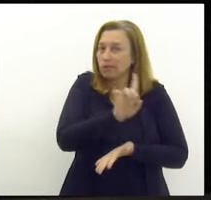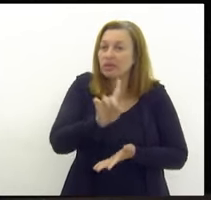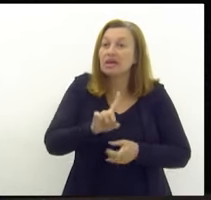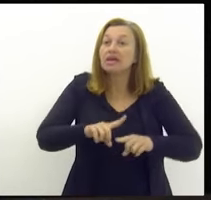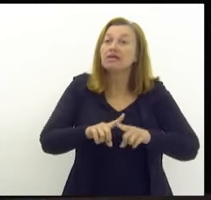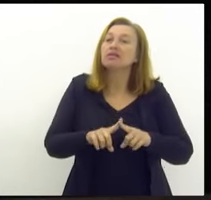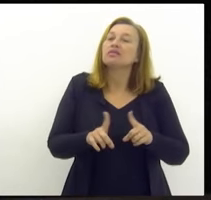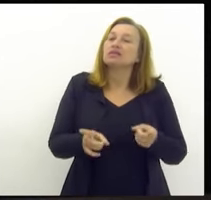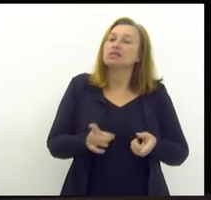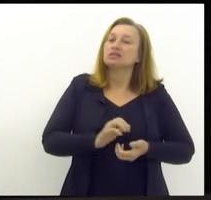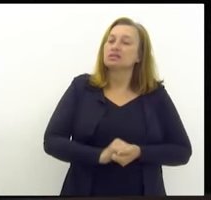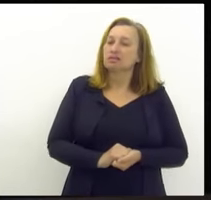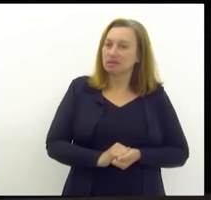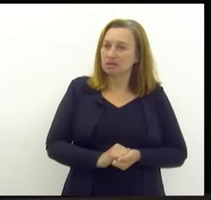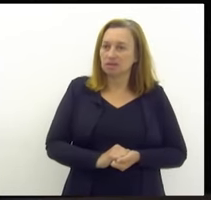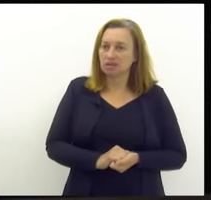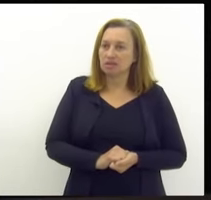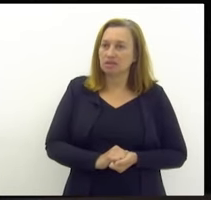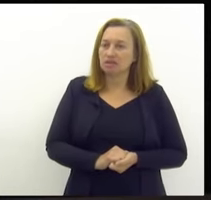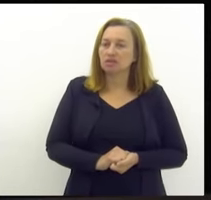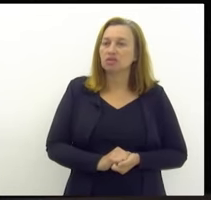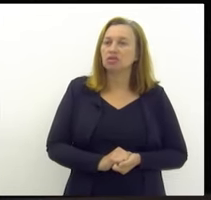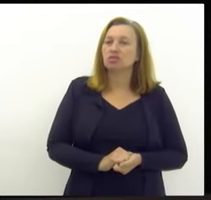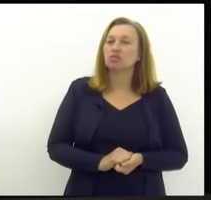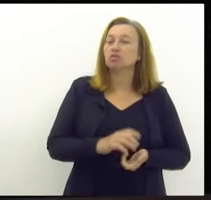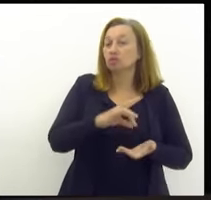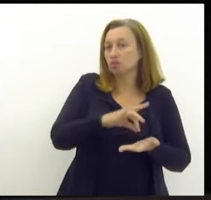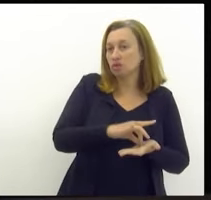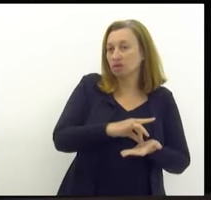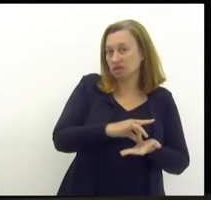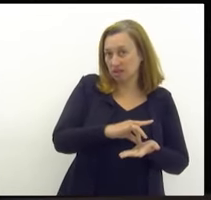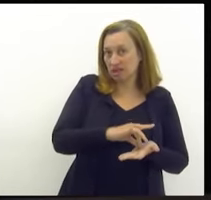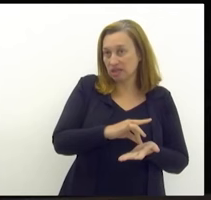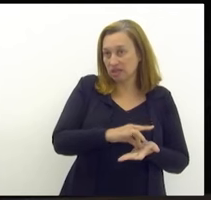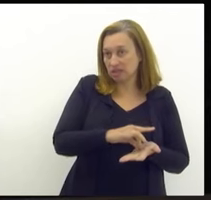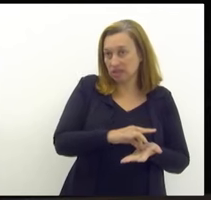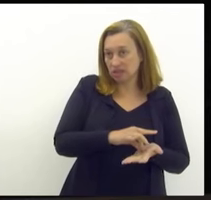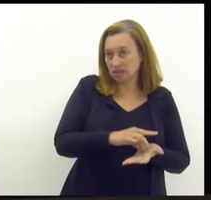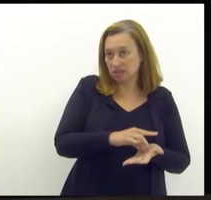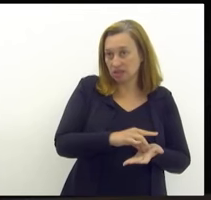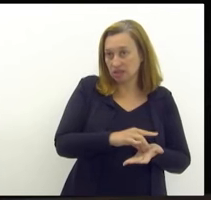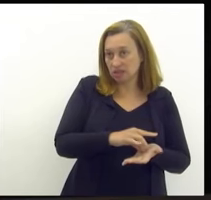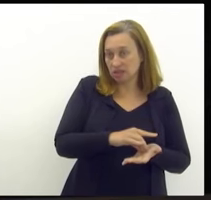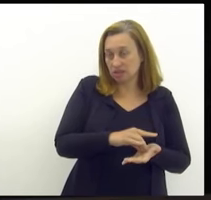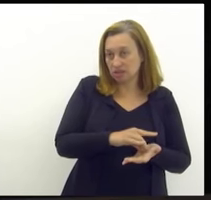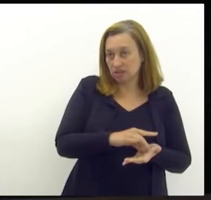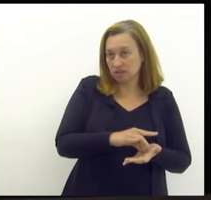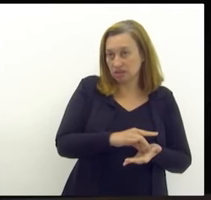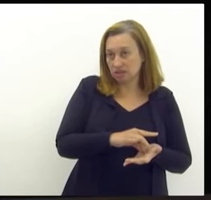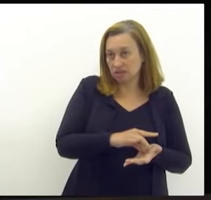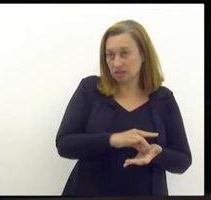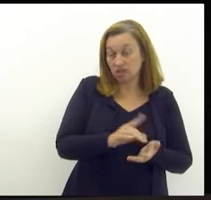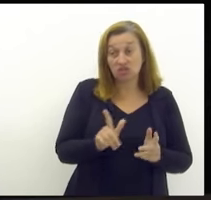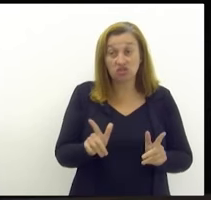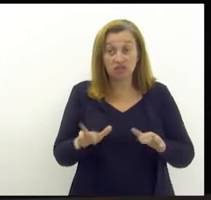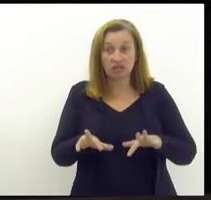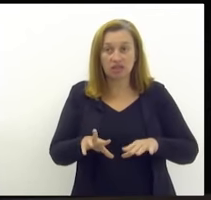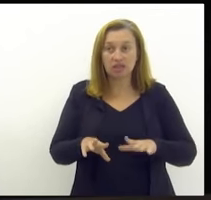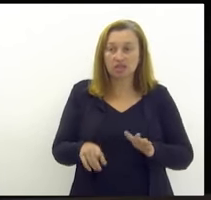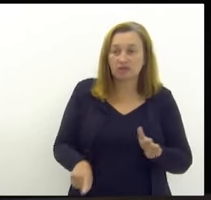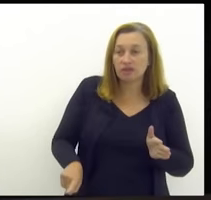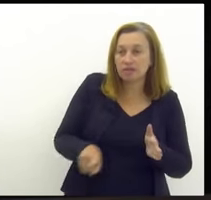ser efetivamente numa realidade que fugiu daquele parâmetro portanto a média vai ser tão